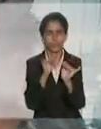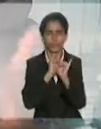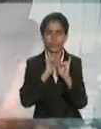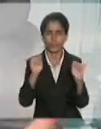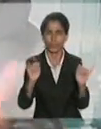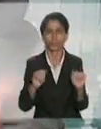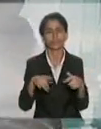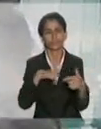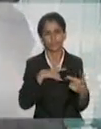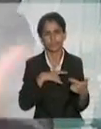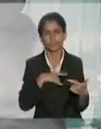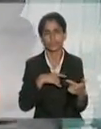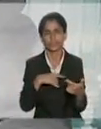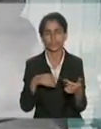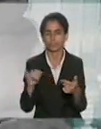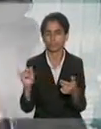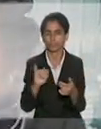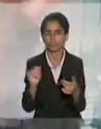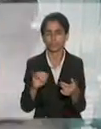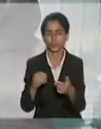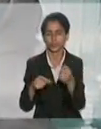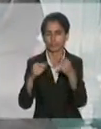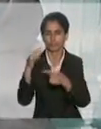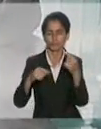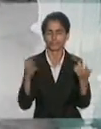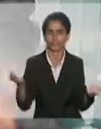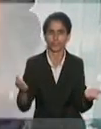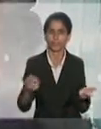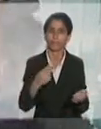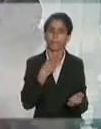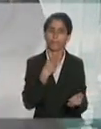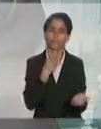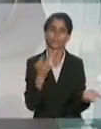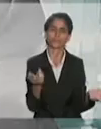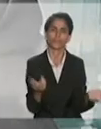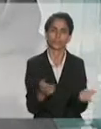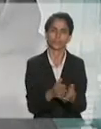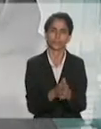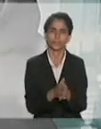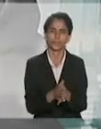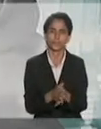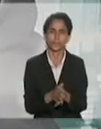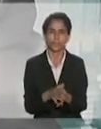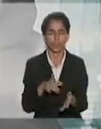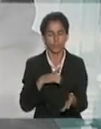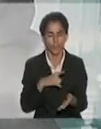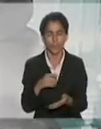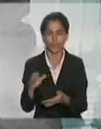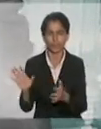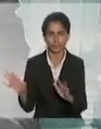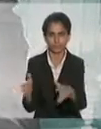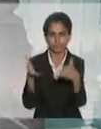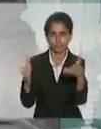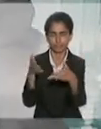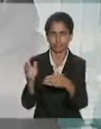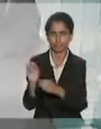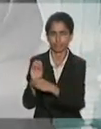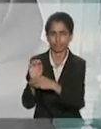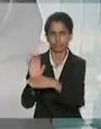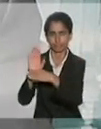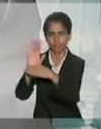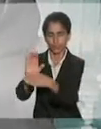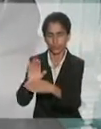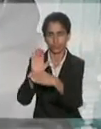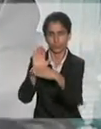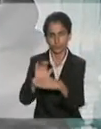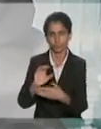que a guerra fiscal é predatória e não pode ter. Agora, tem incentivo não só por decreto, por